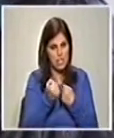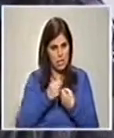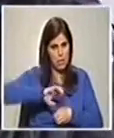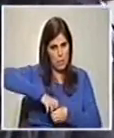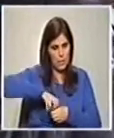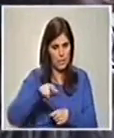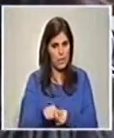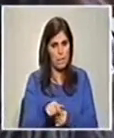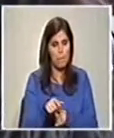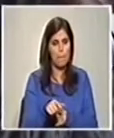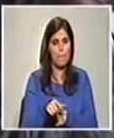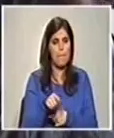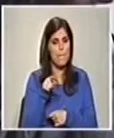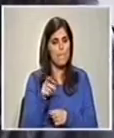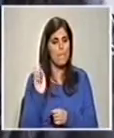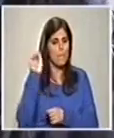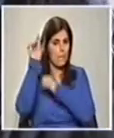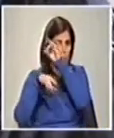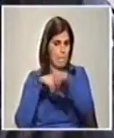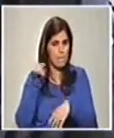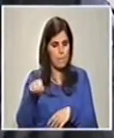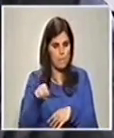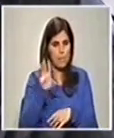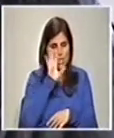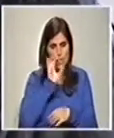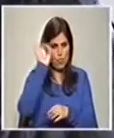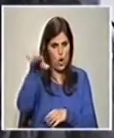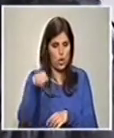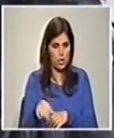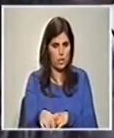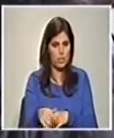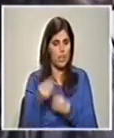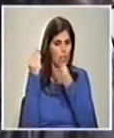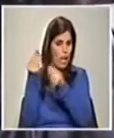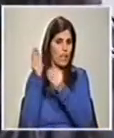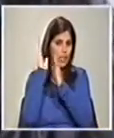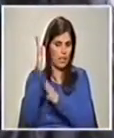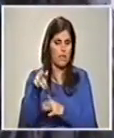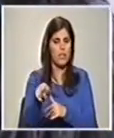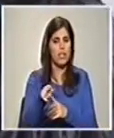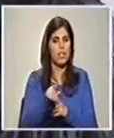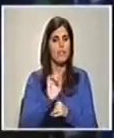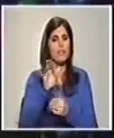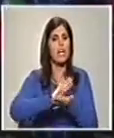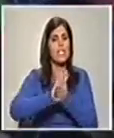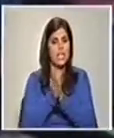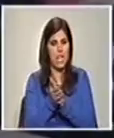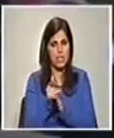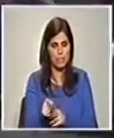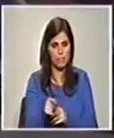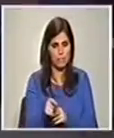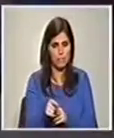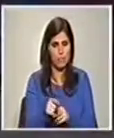receber as tampinhas. Elas chegam aqui à Lipor, se forem aqui entregues, são diretamente entregues e depois a Lipor encaminha para reciclagem.